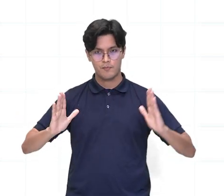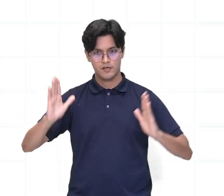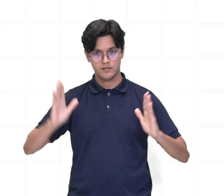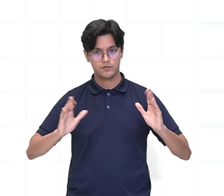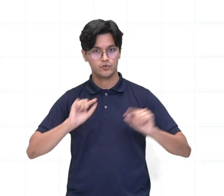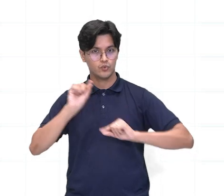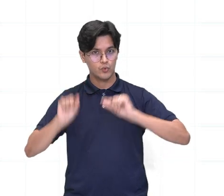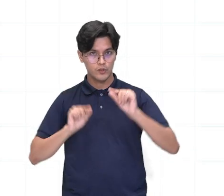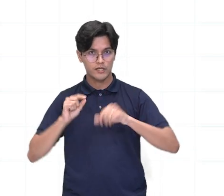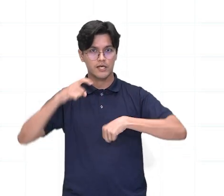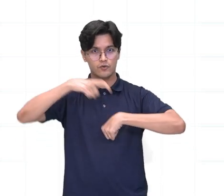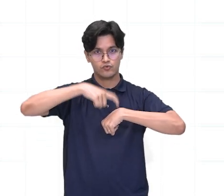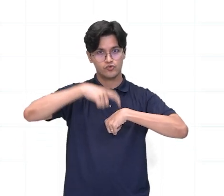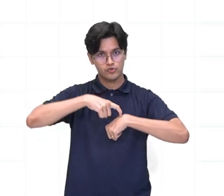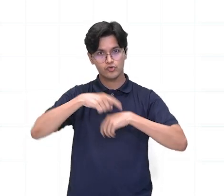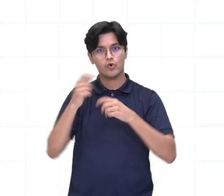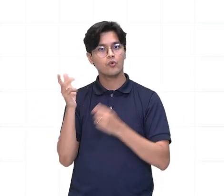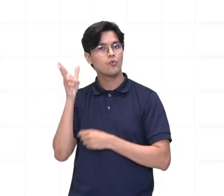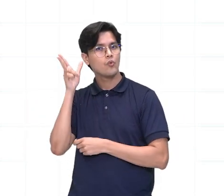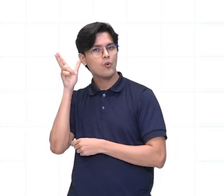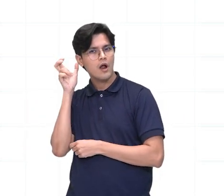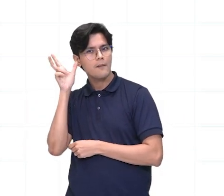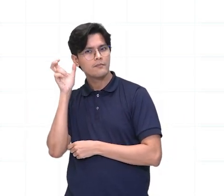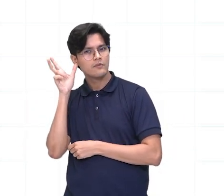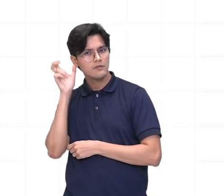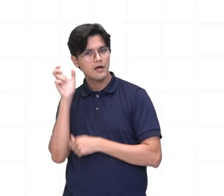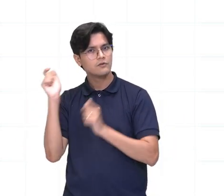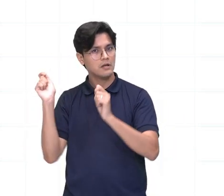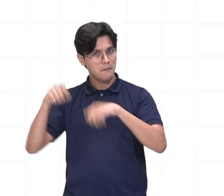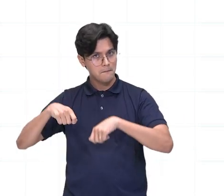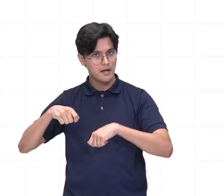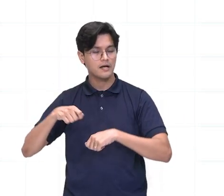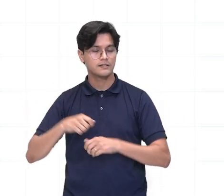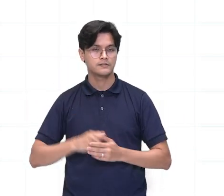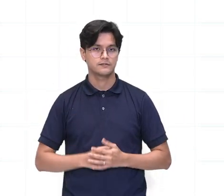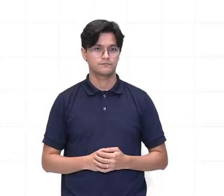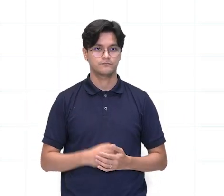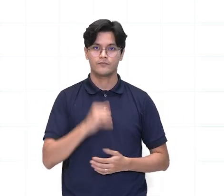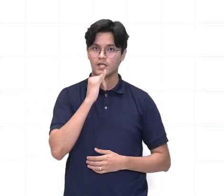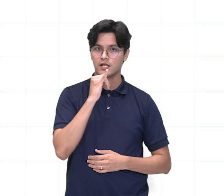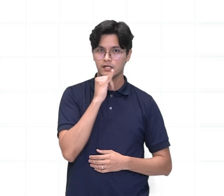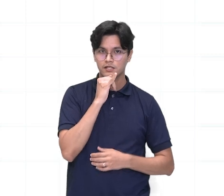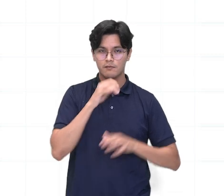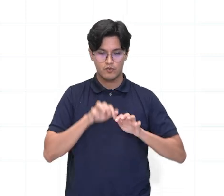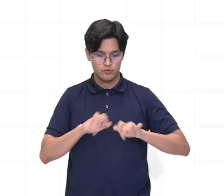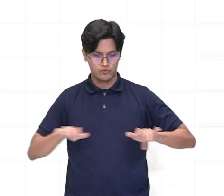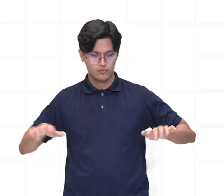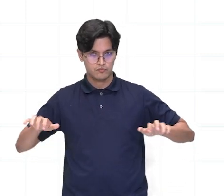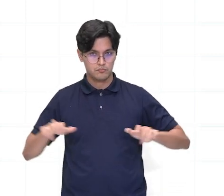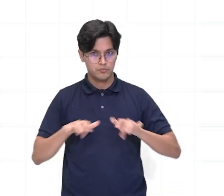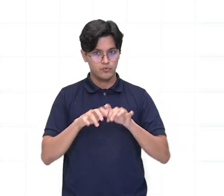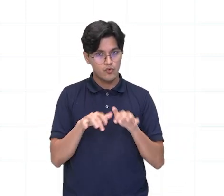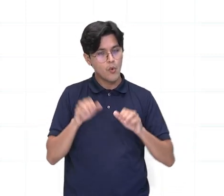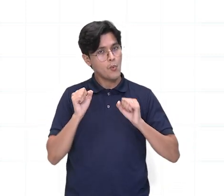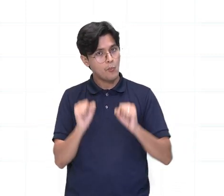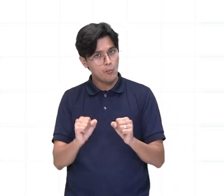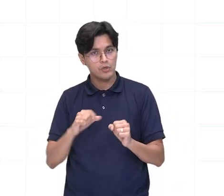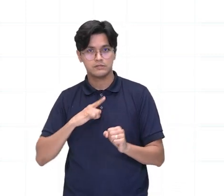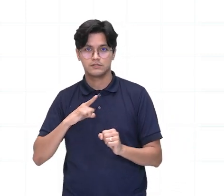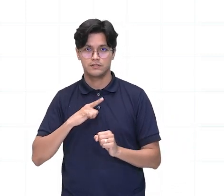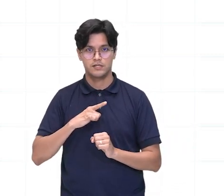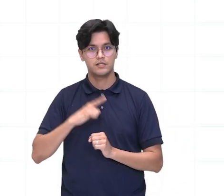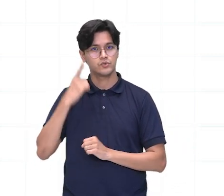é captado em nossos ouvidos. Uma nota tocada no piano pode ter som longo ou